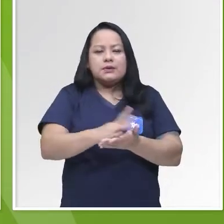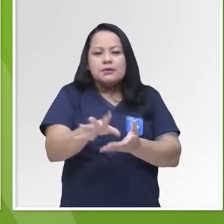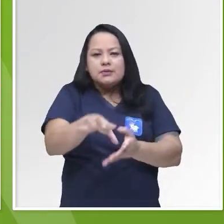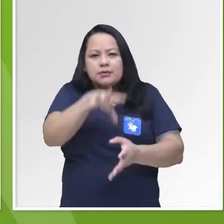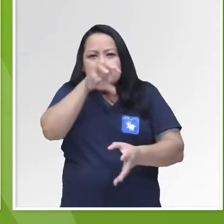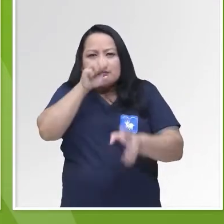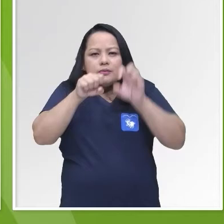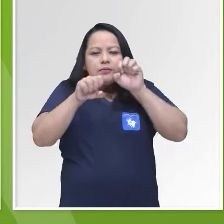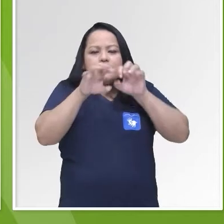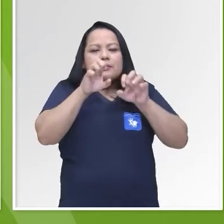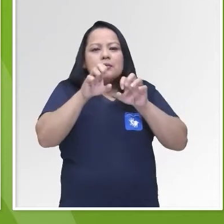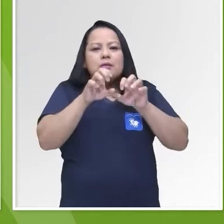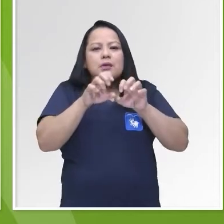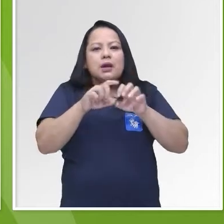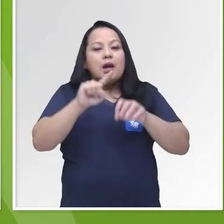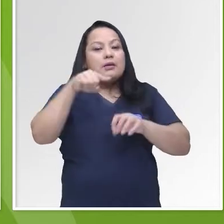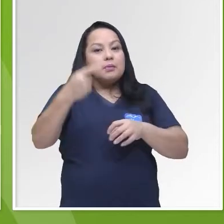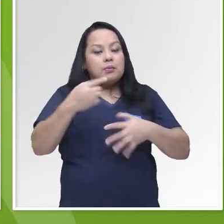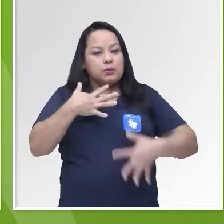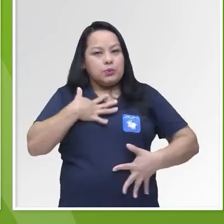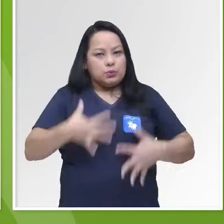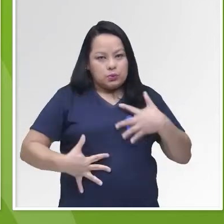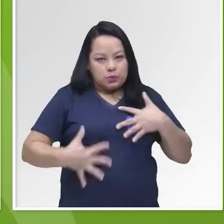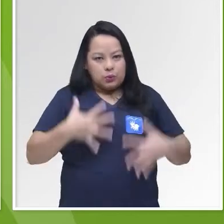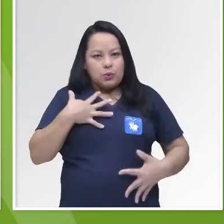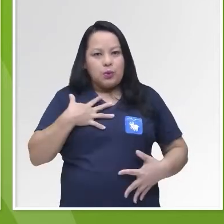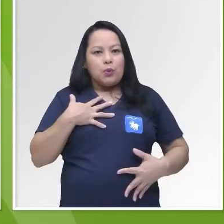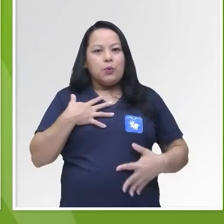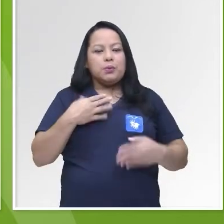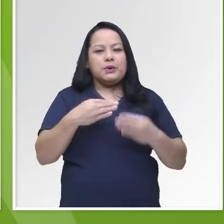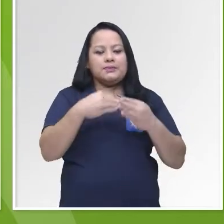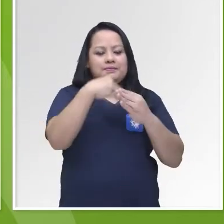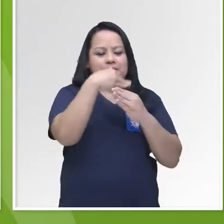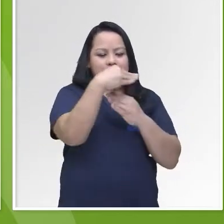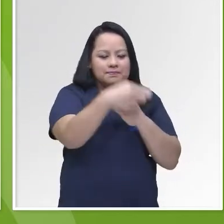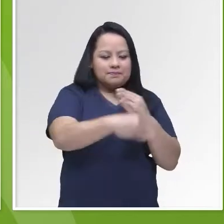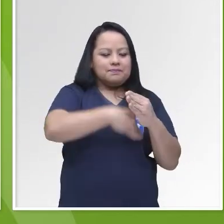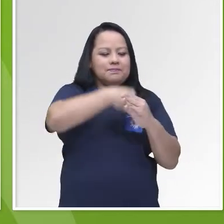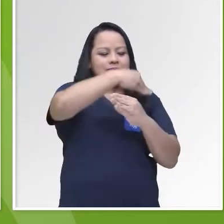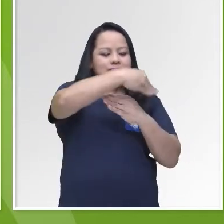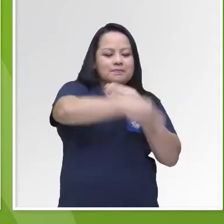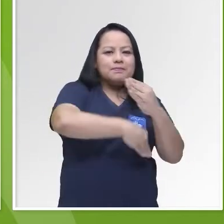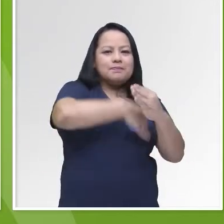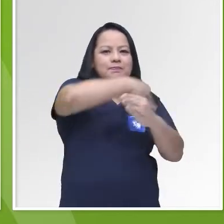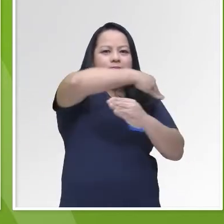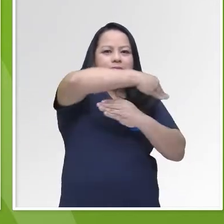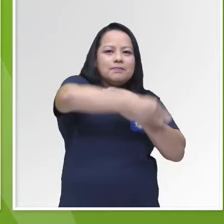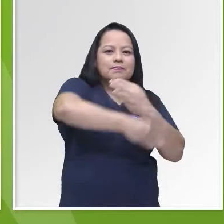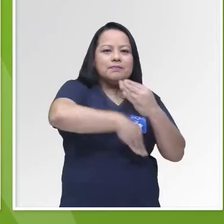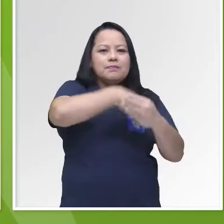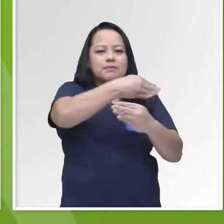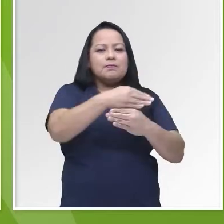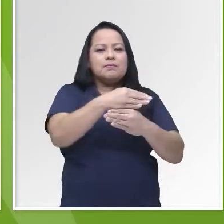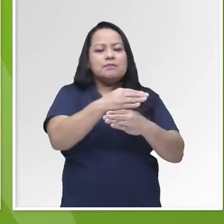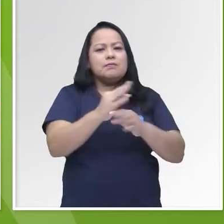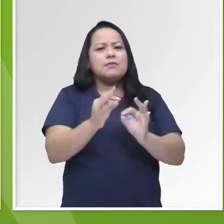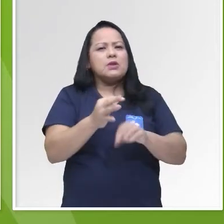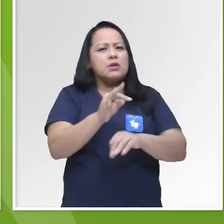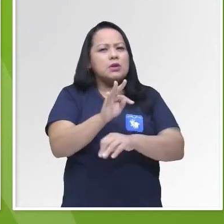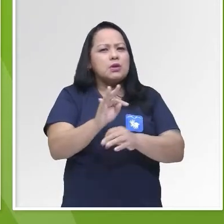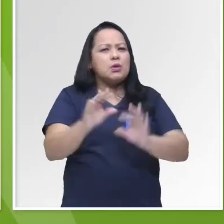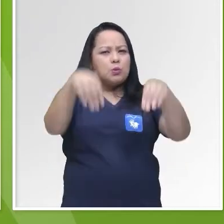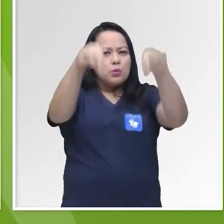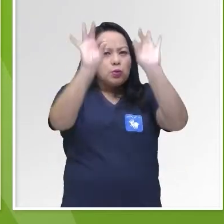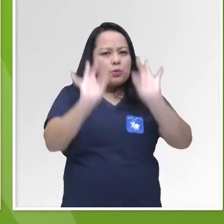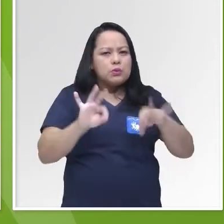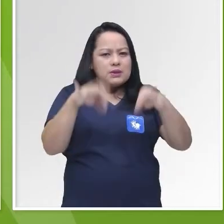E aí eles pegavam o corpo e enfaixavam com tecidos